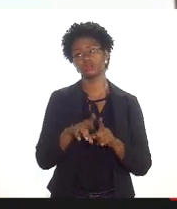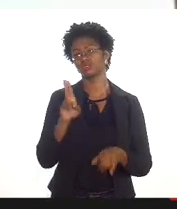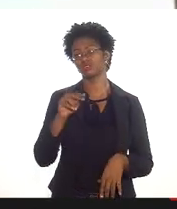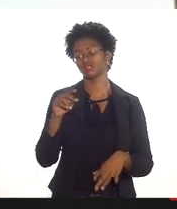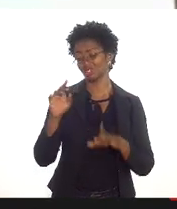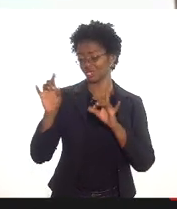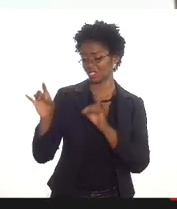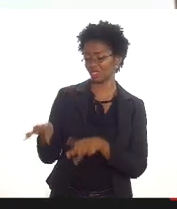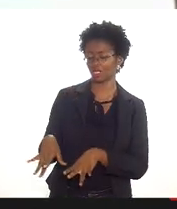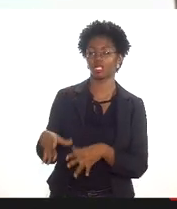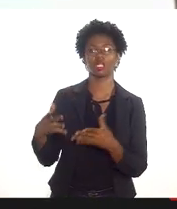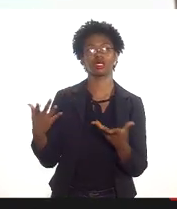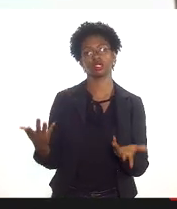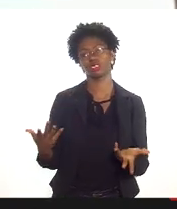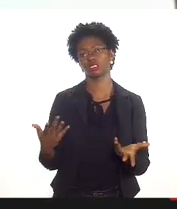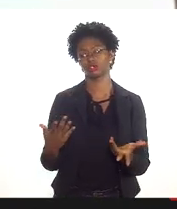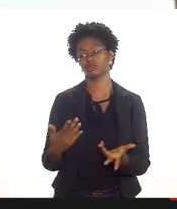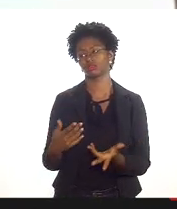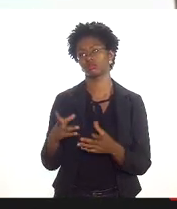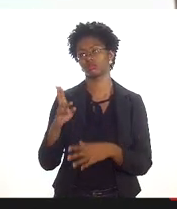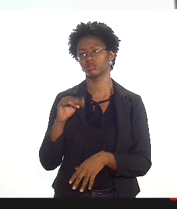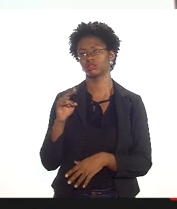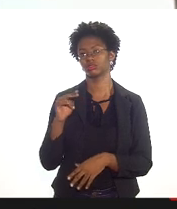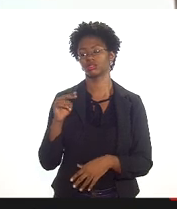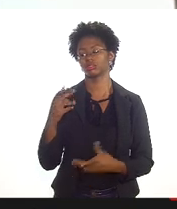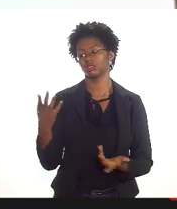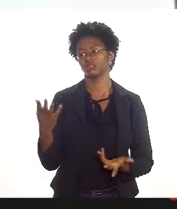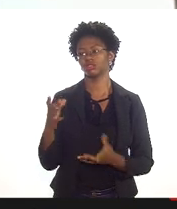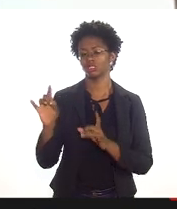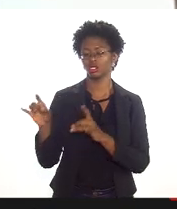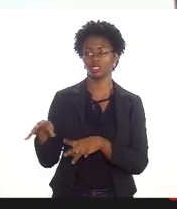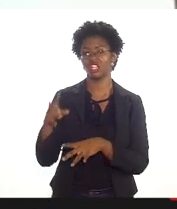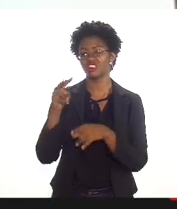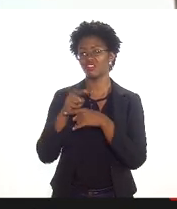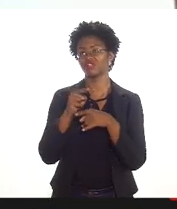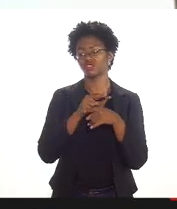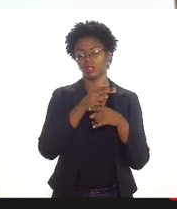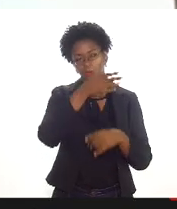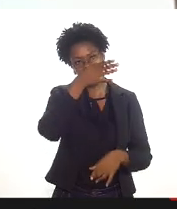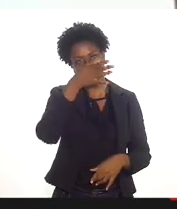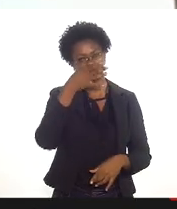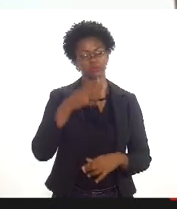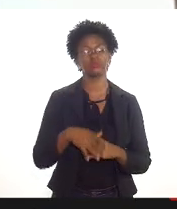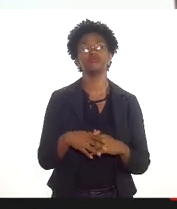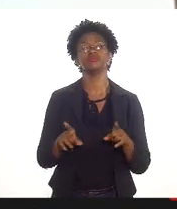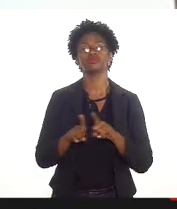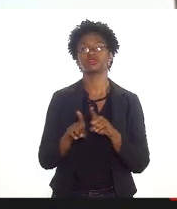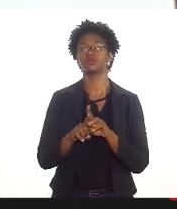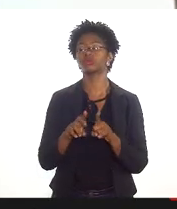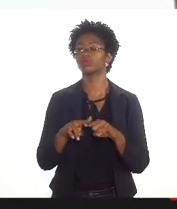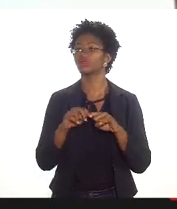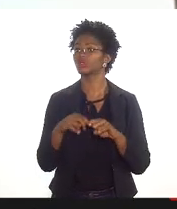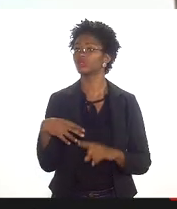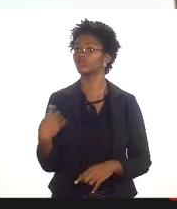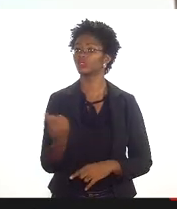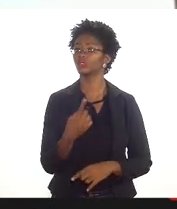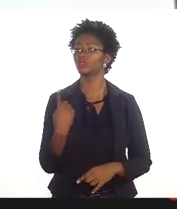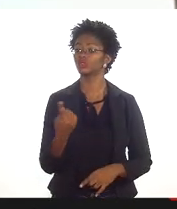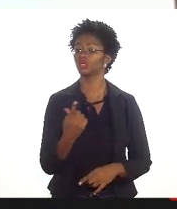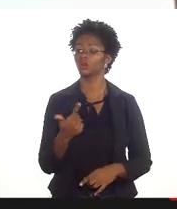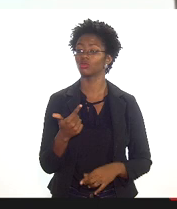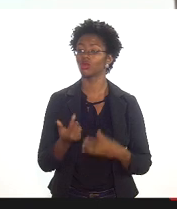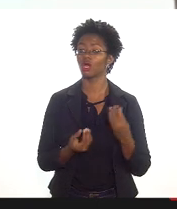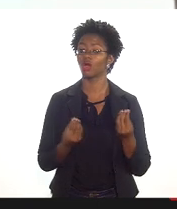forma apartada de também fazer essas fiscalizações. Né? Até porque a gente não tem como